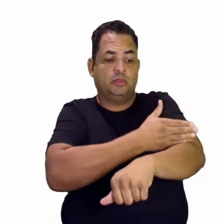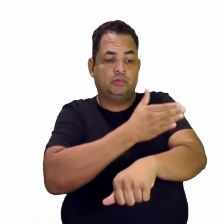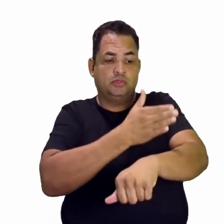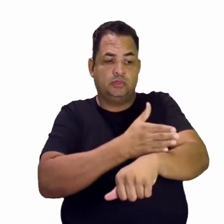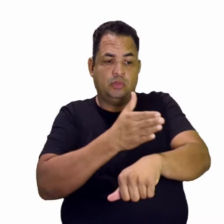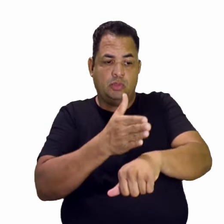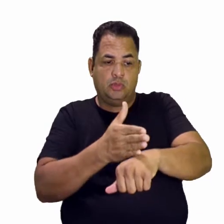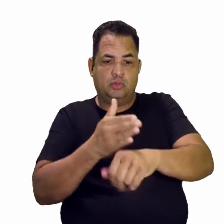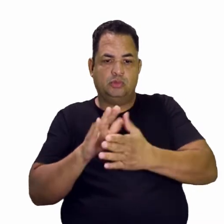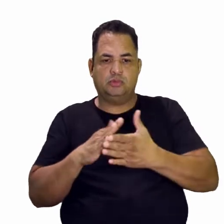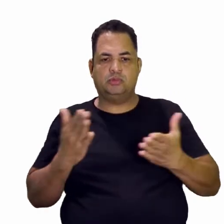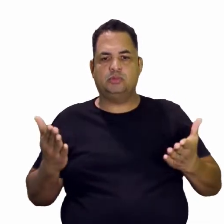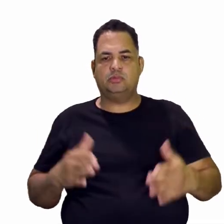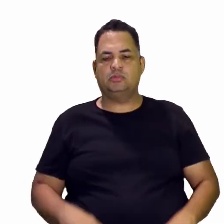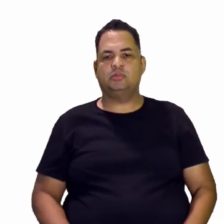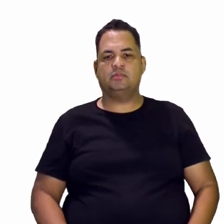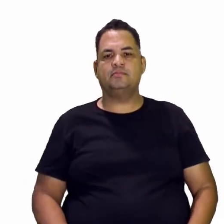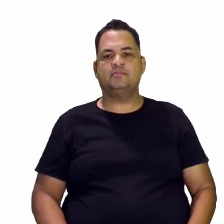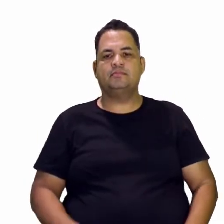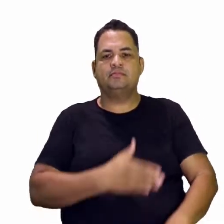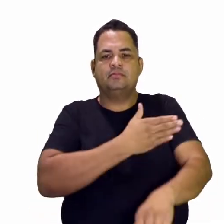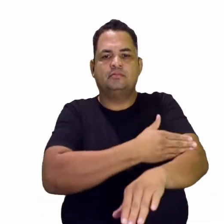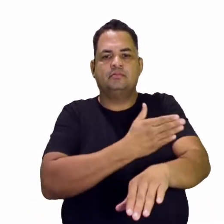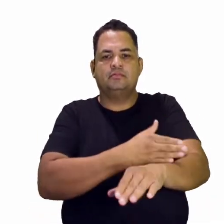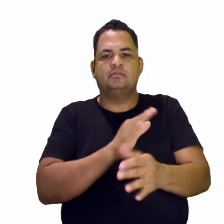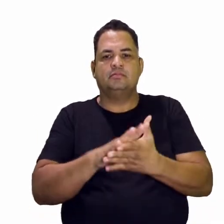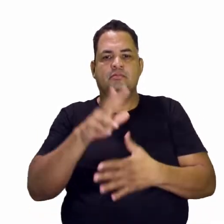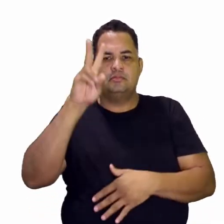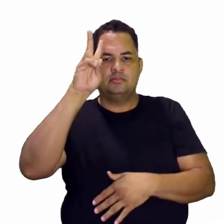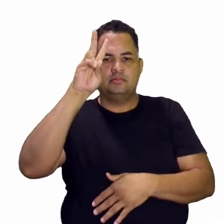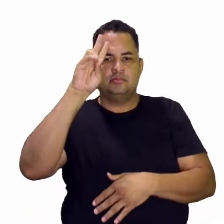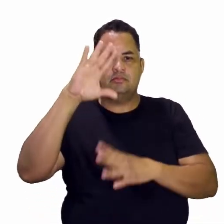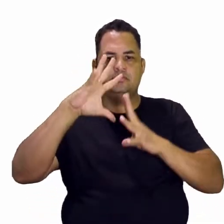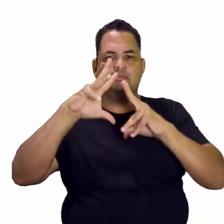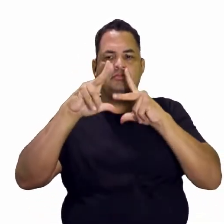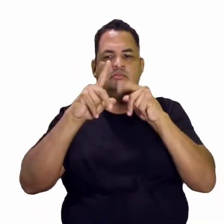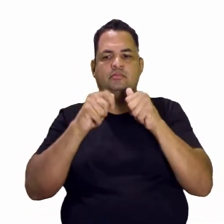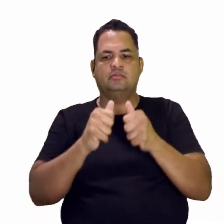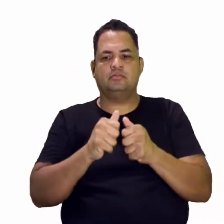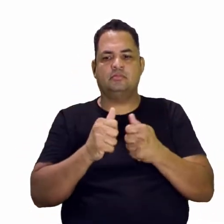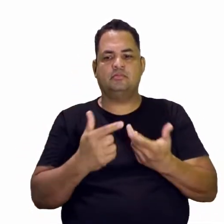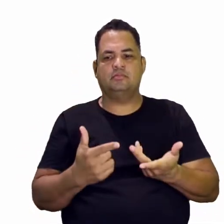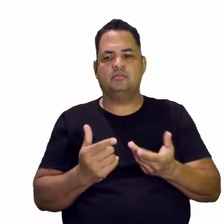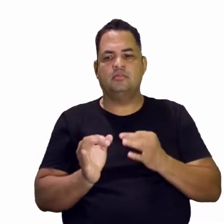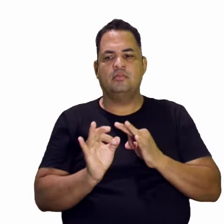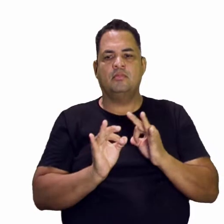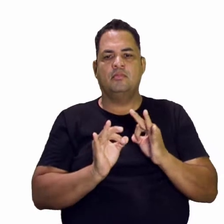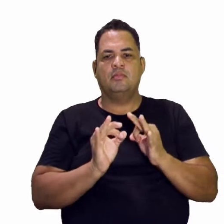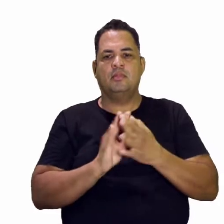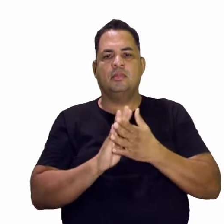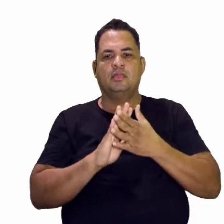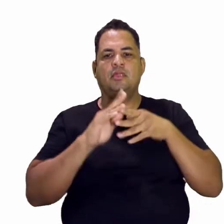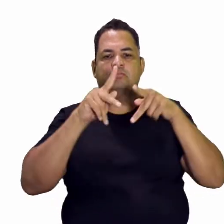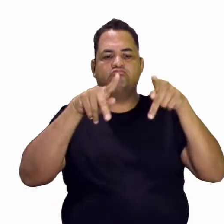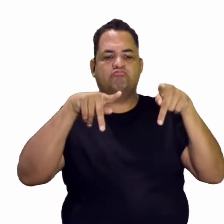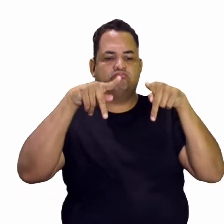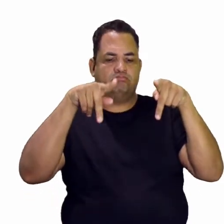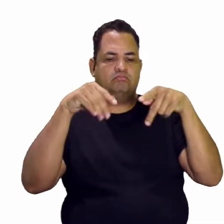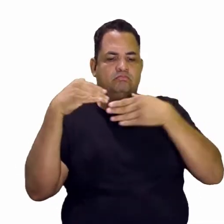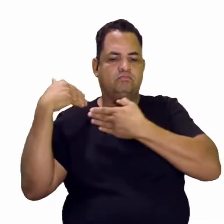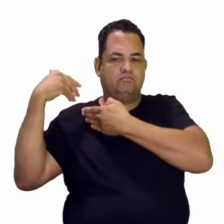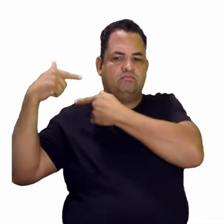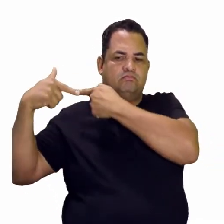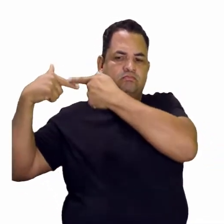professora? O tempo histórico, ele vai reportar toda a questão da